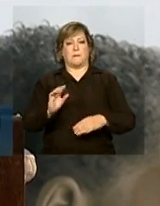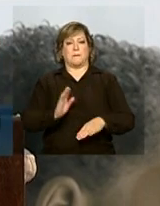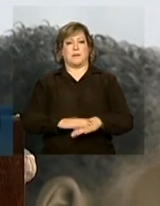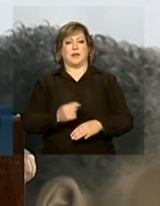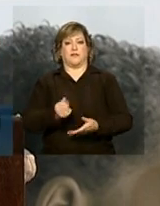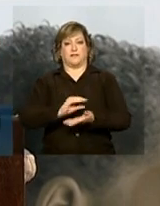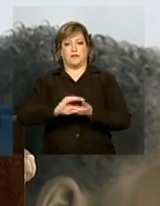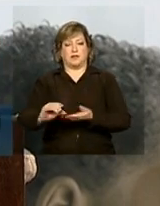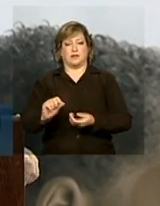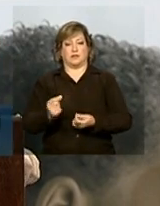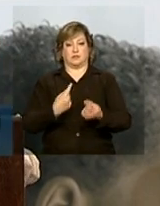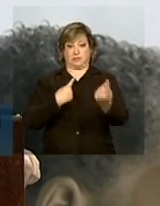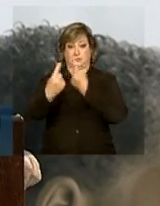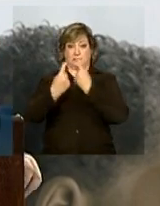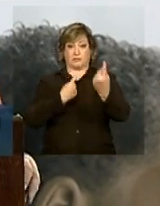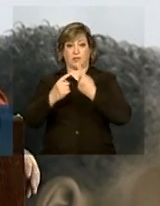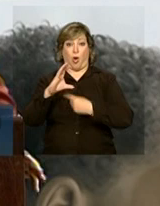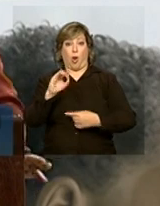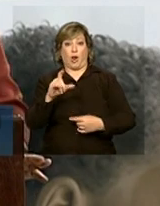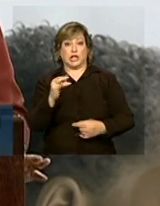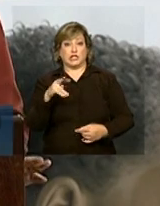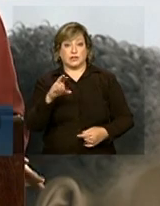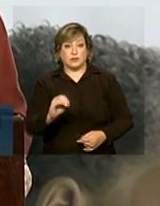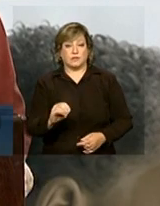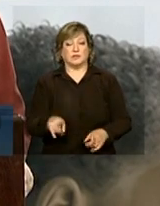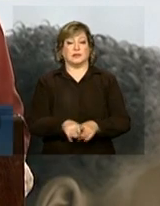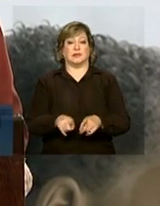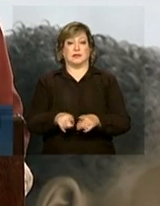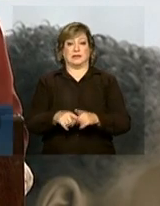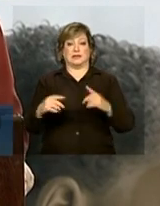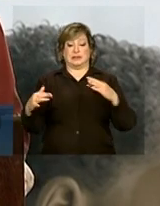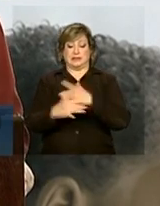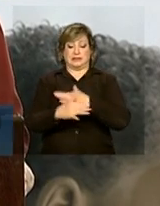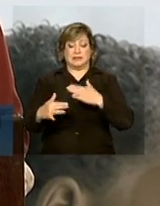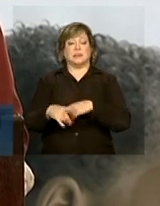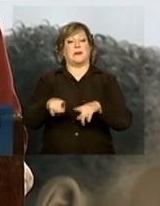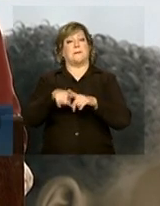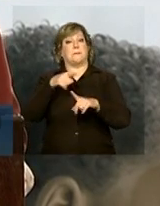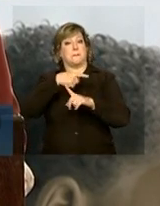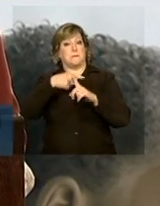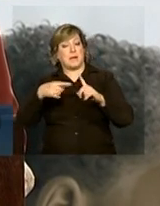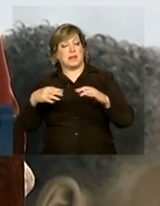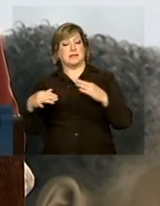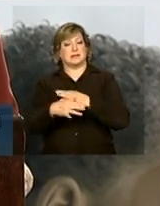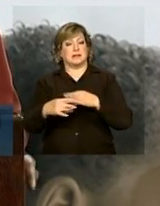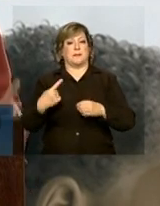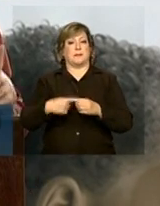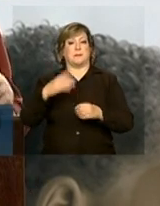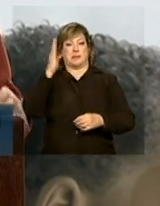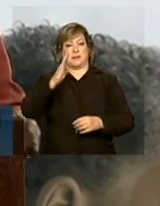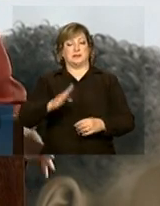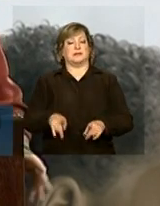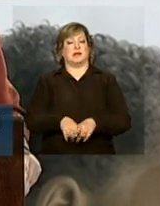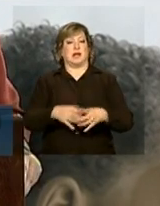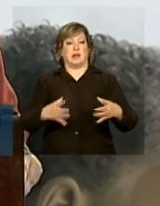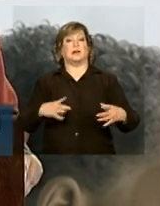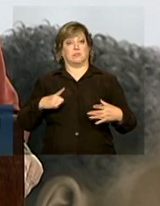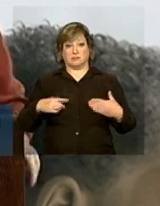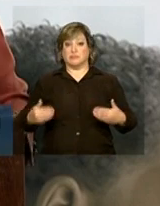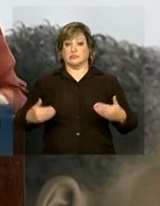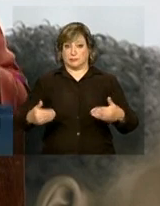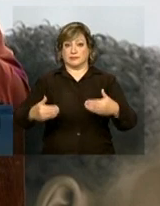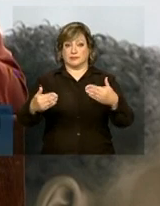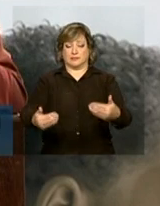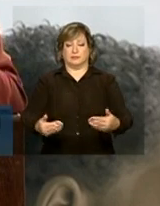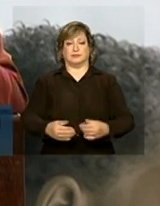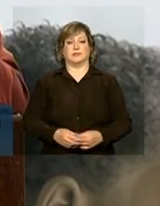em transporte coletivo nas grandes e nas médias cidades brasileiras, está avançando.